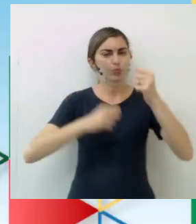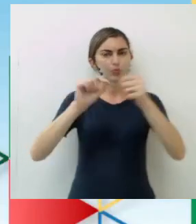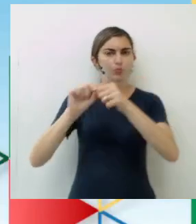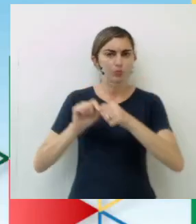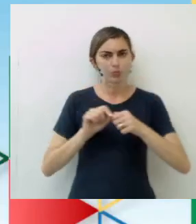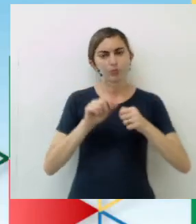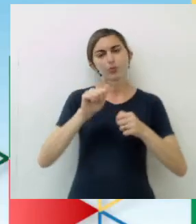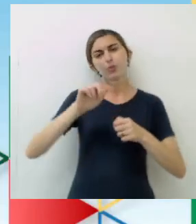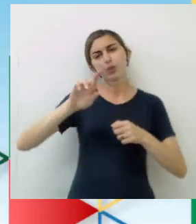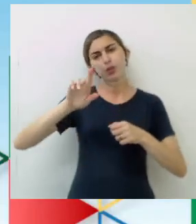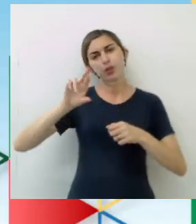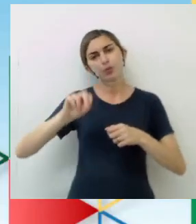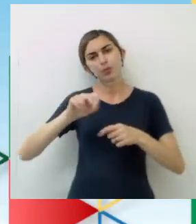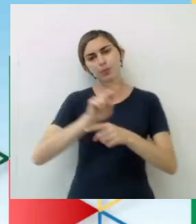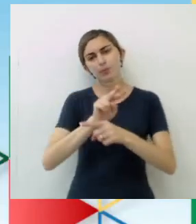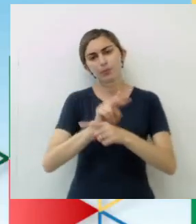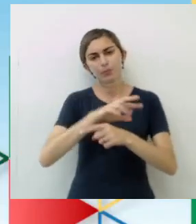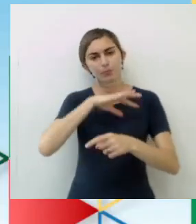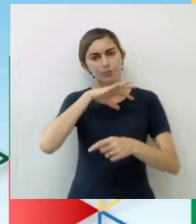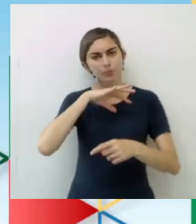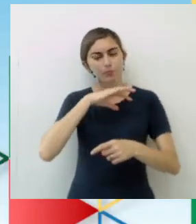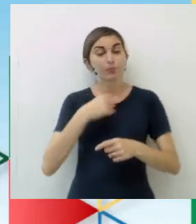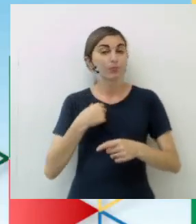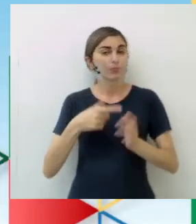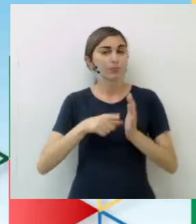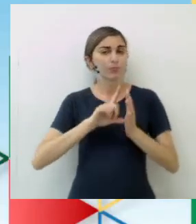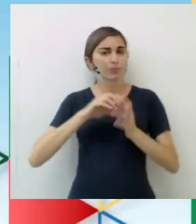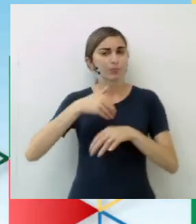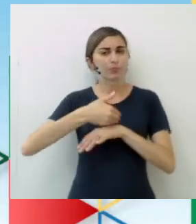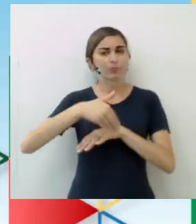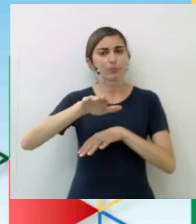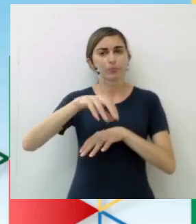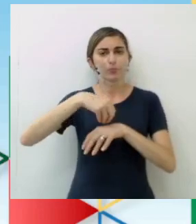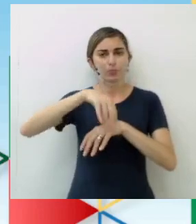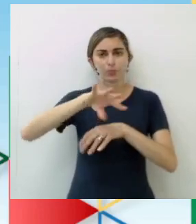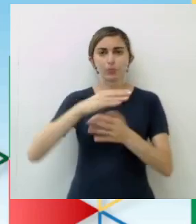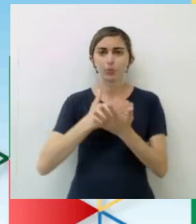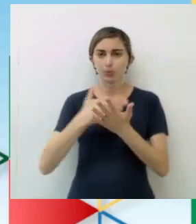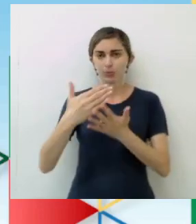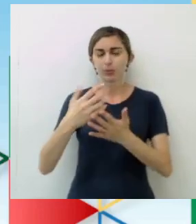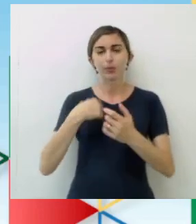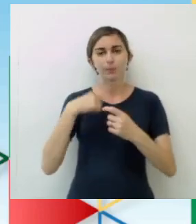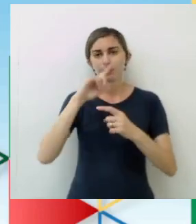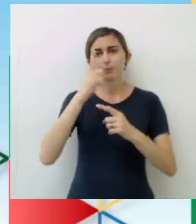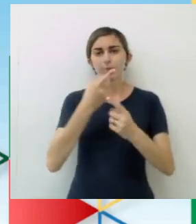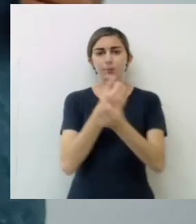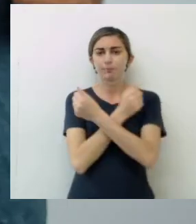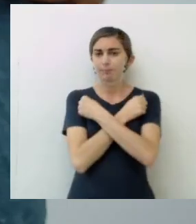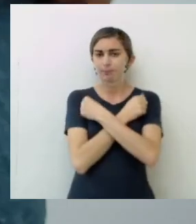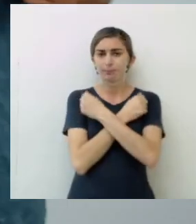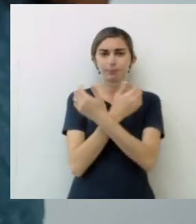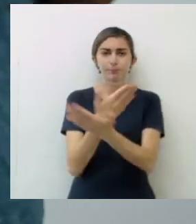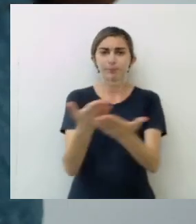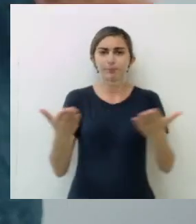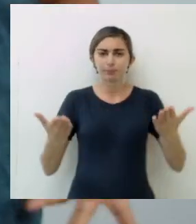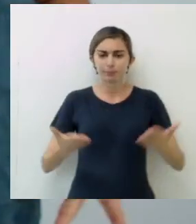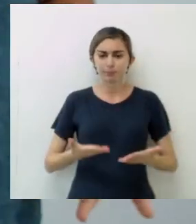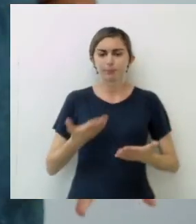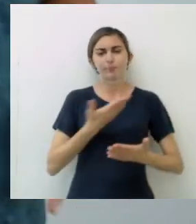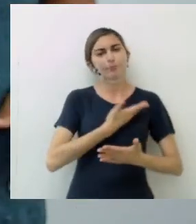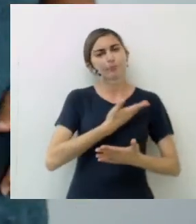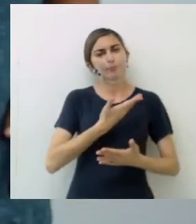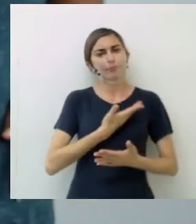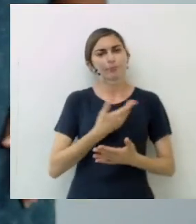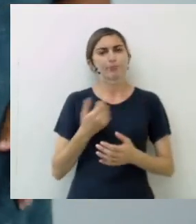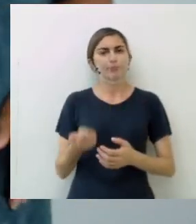produção agropecuária, certo? Antes da gente começar a aula, queria mandar um abraço para todos vocês, meus queridos colegas, queridos